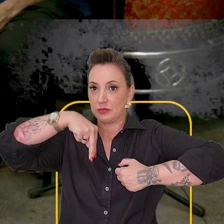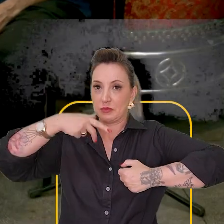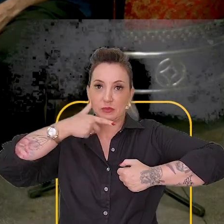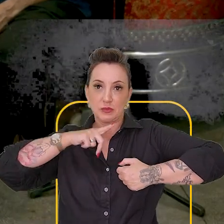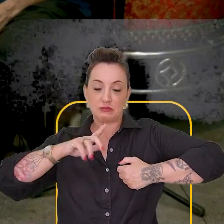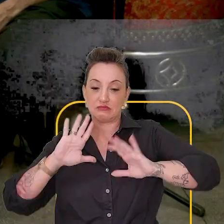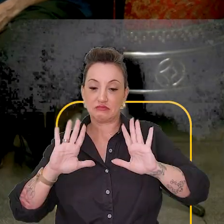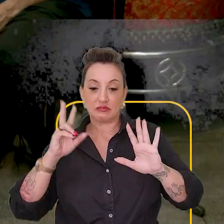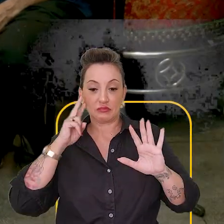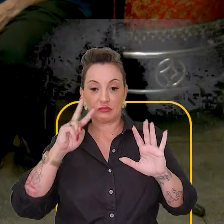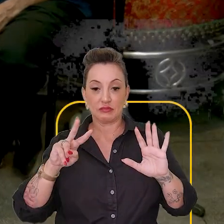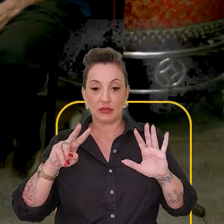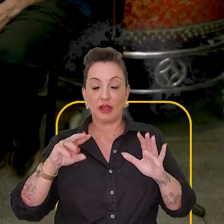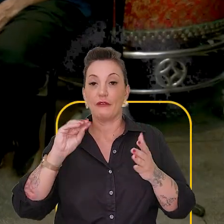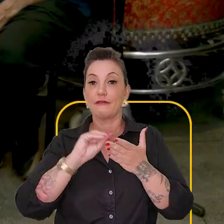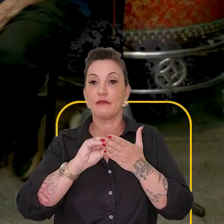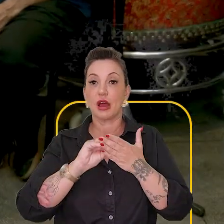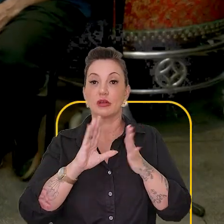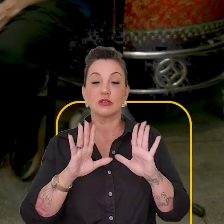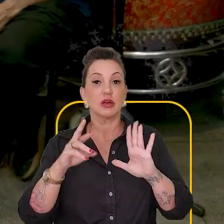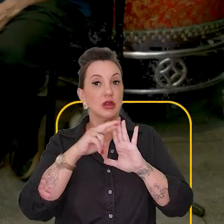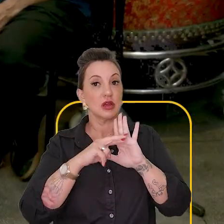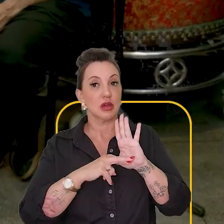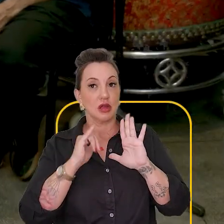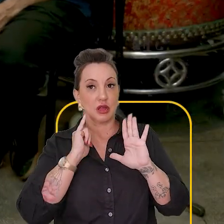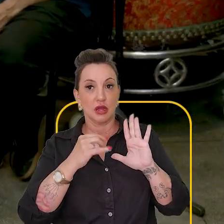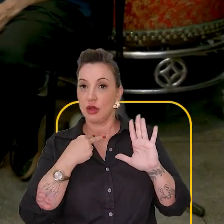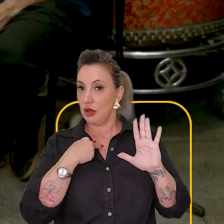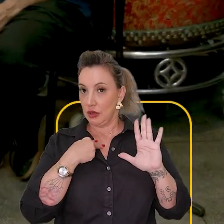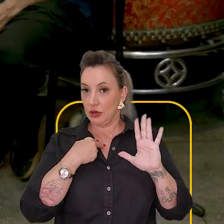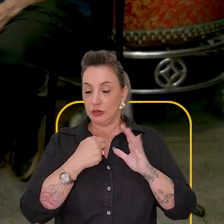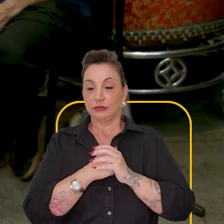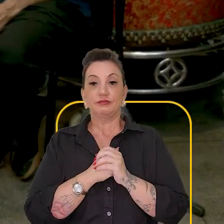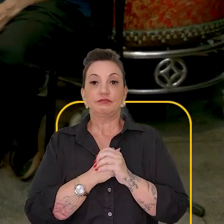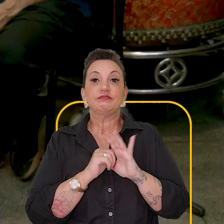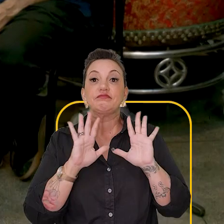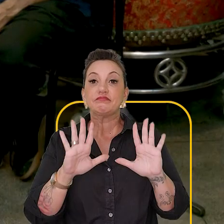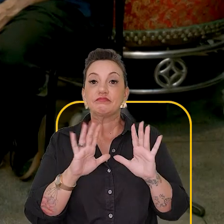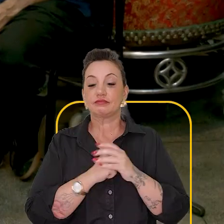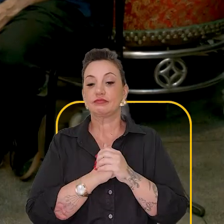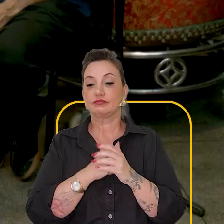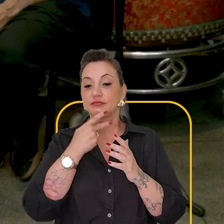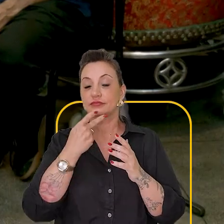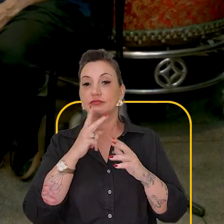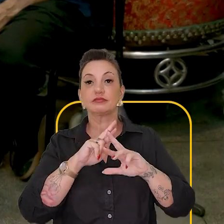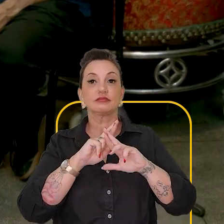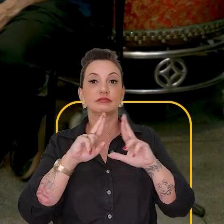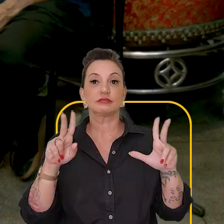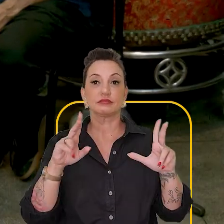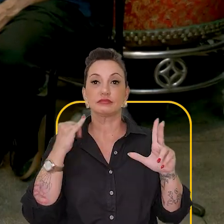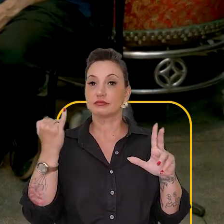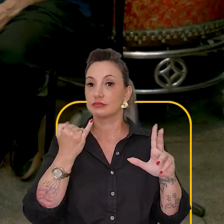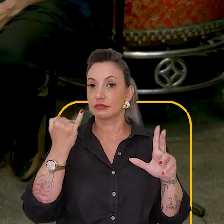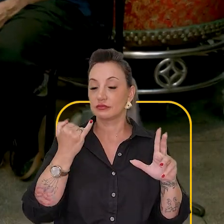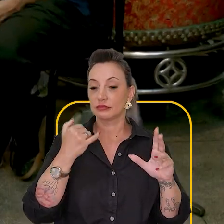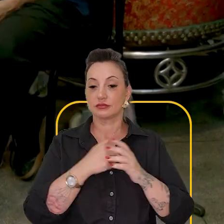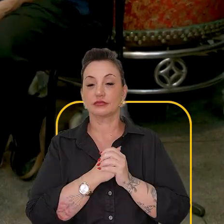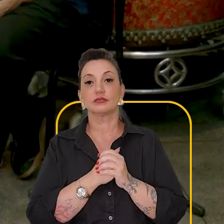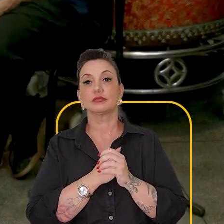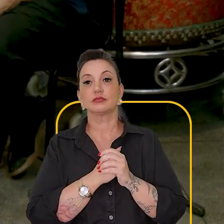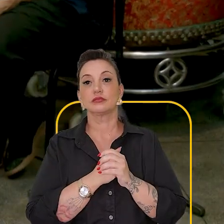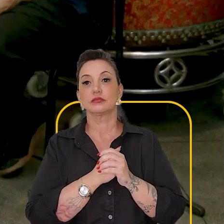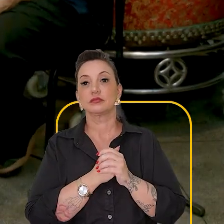exatamente né mas eu nunca vi ninguém tomar falta mas a regra diz que não pode mas assim falando de diferenças fundamentais de